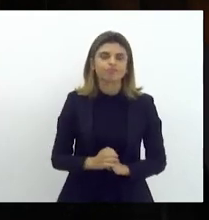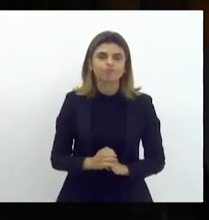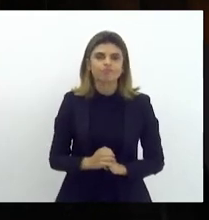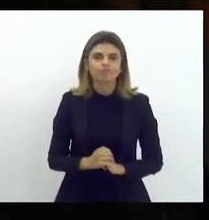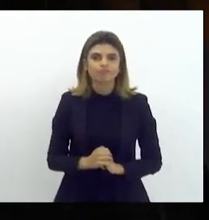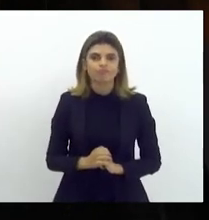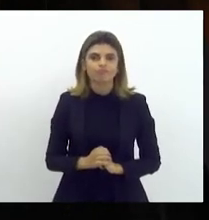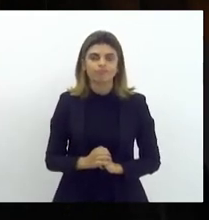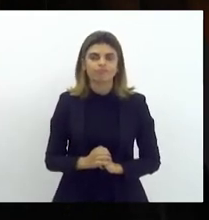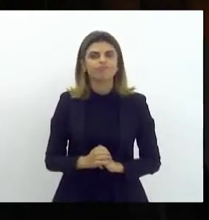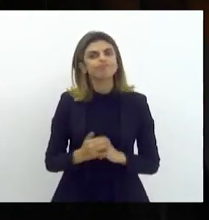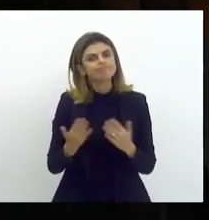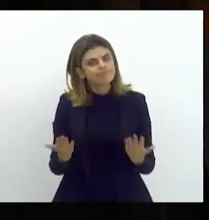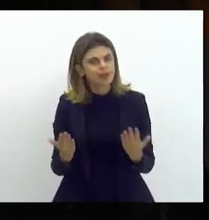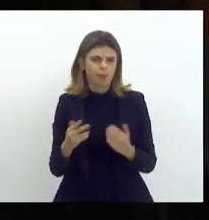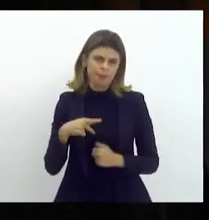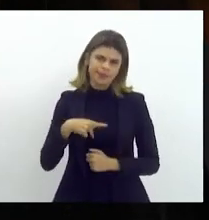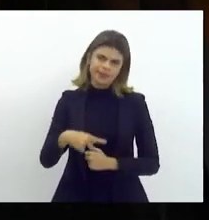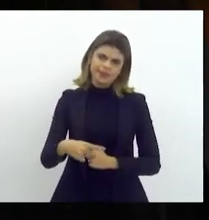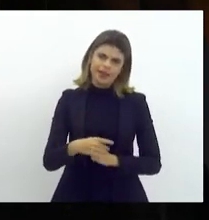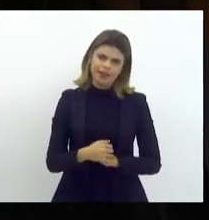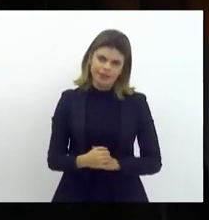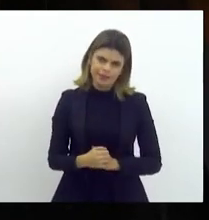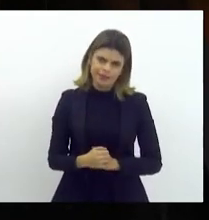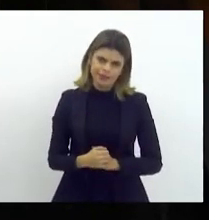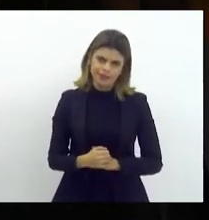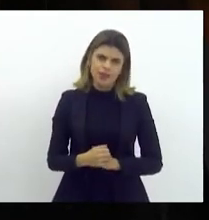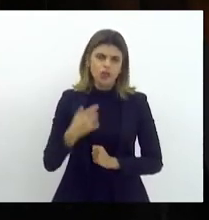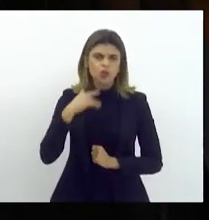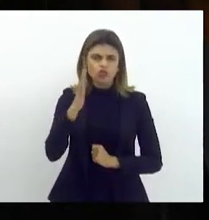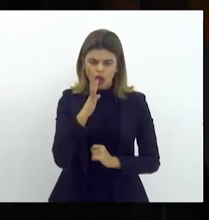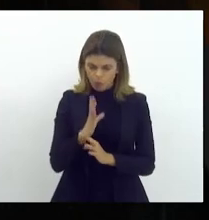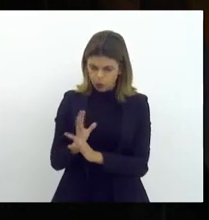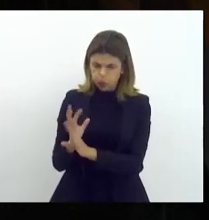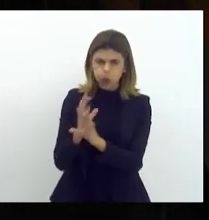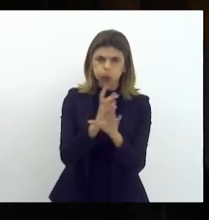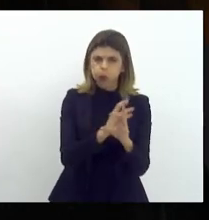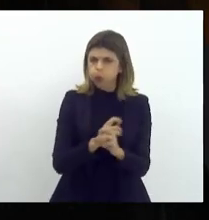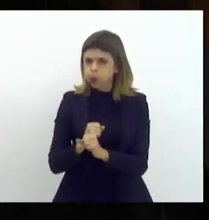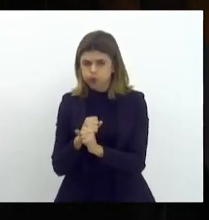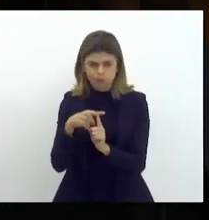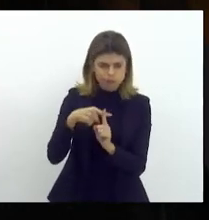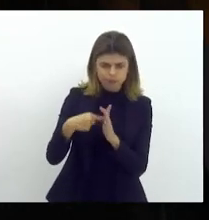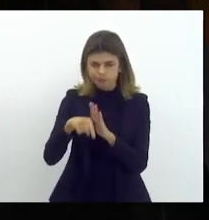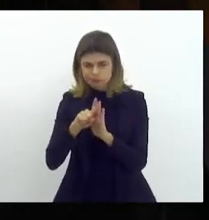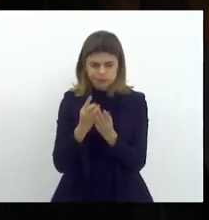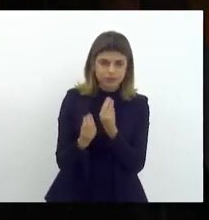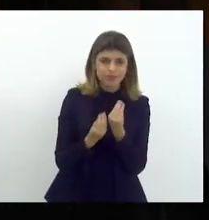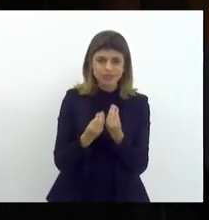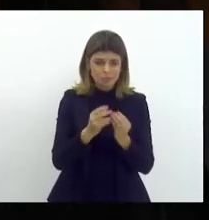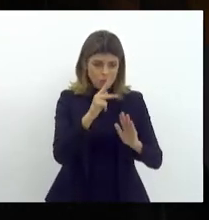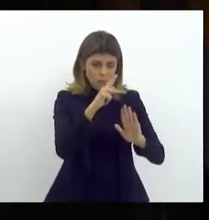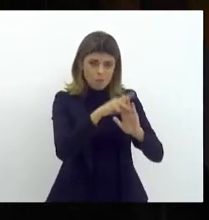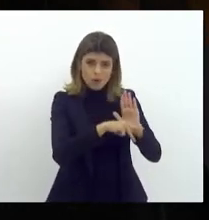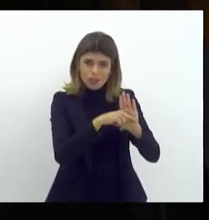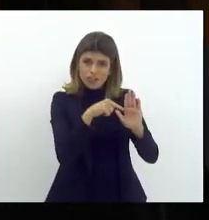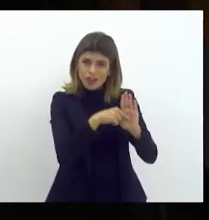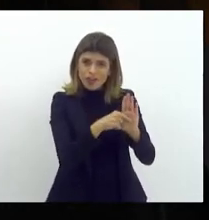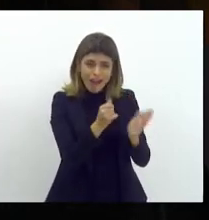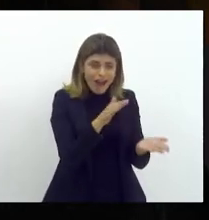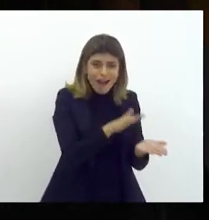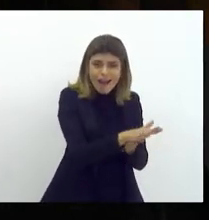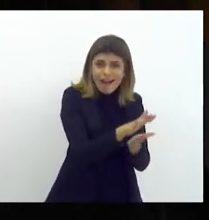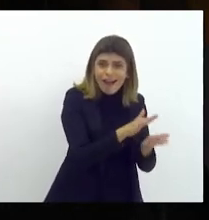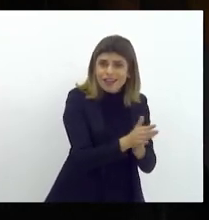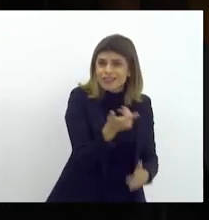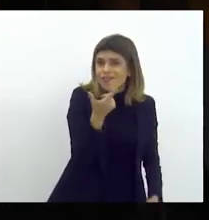E aí senhor presidente eu fiz umas contas rápidas esse programa gasta 20 milhões de